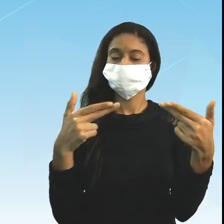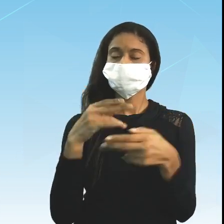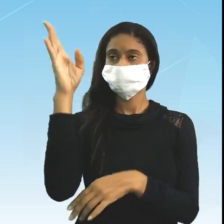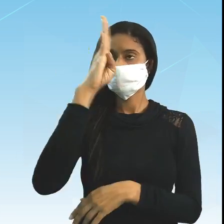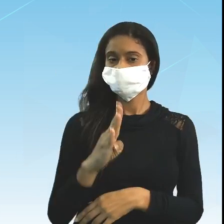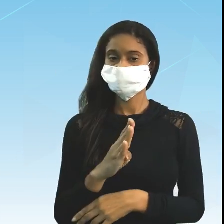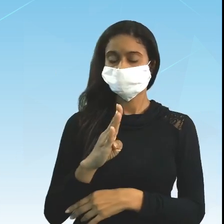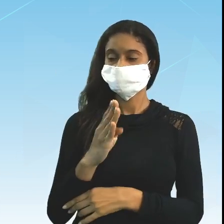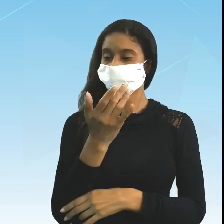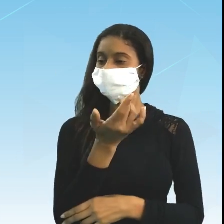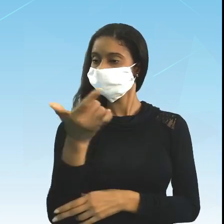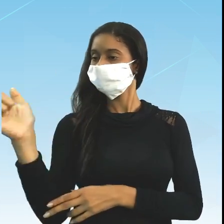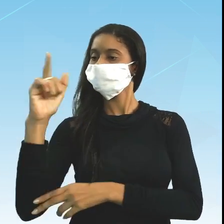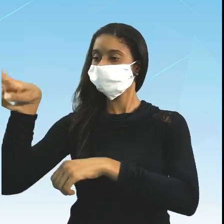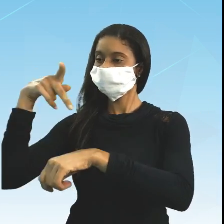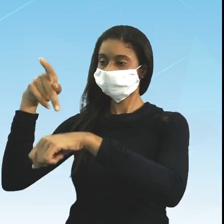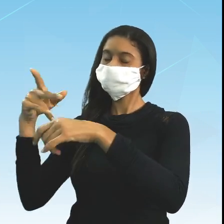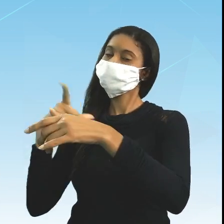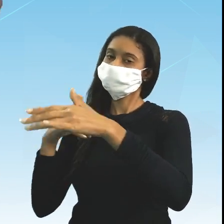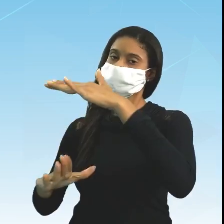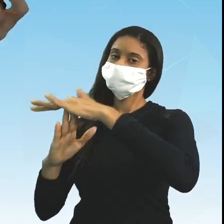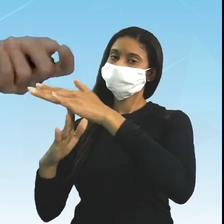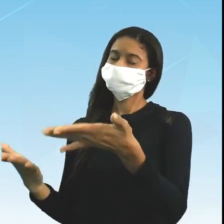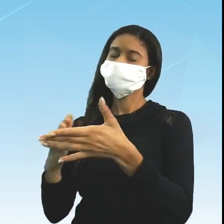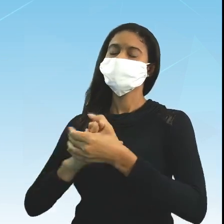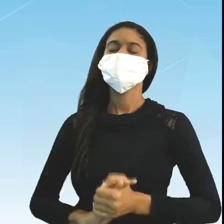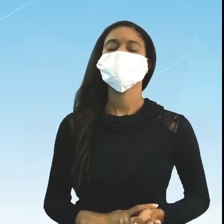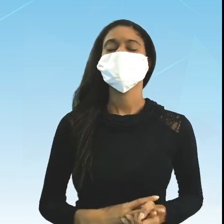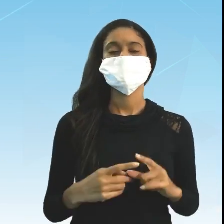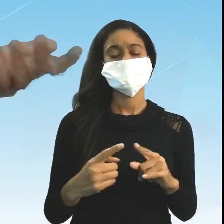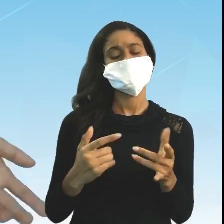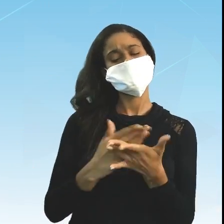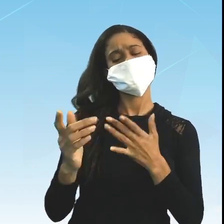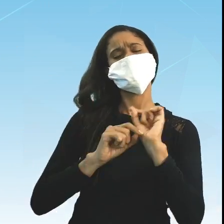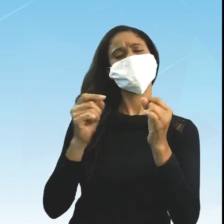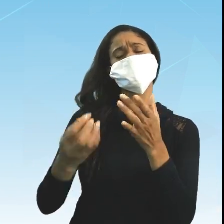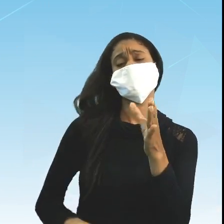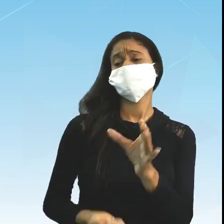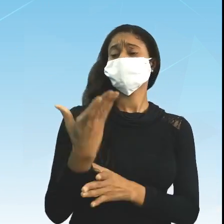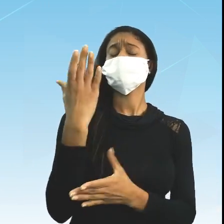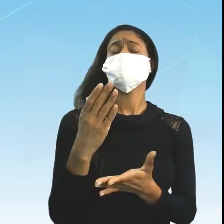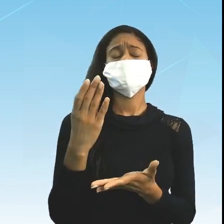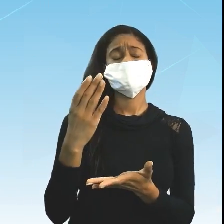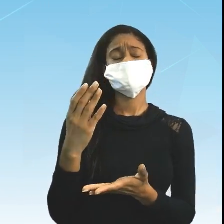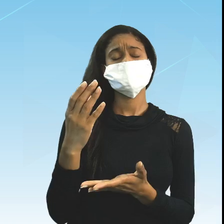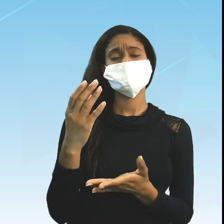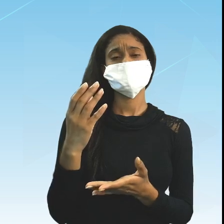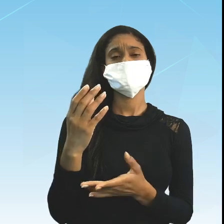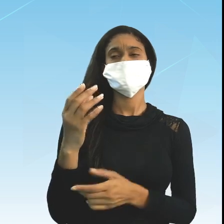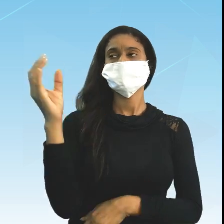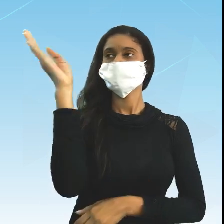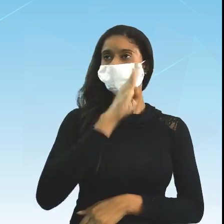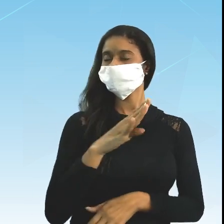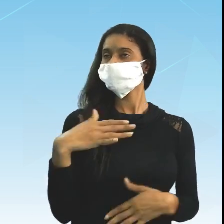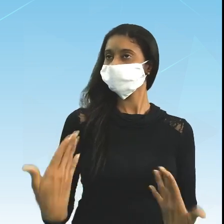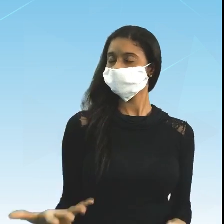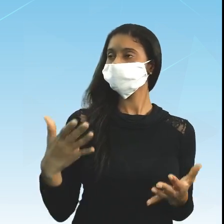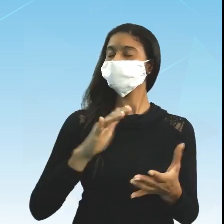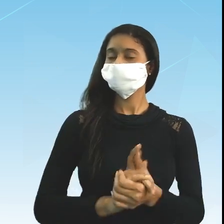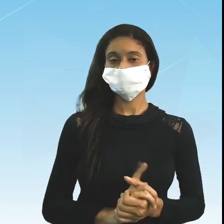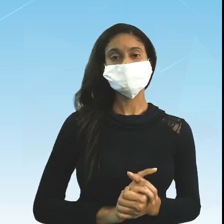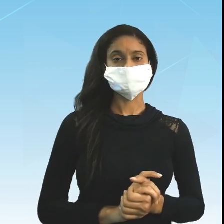para outro país. Certo, meus amores? Porque era o início de tudo, era descobrimento, gente. Então, ainda ia iniciar